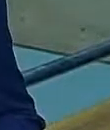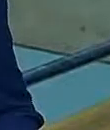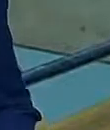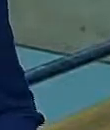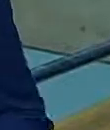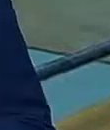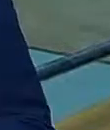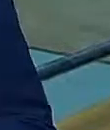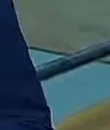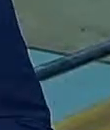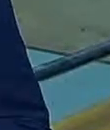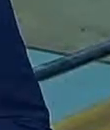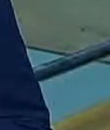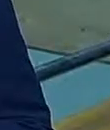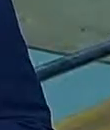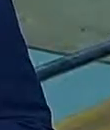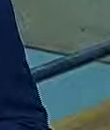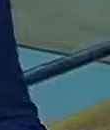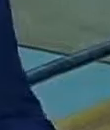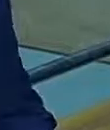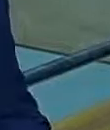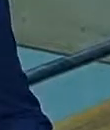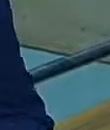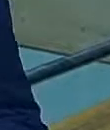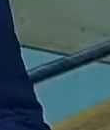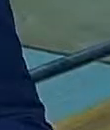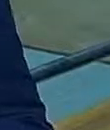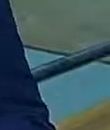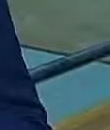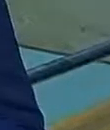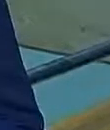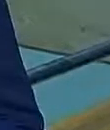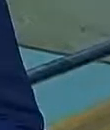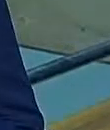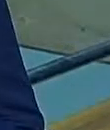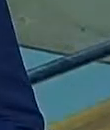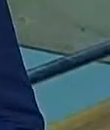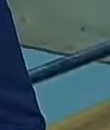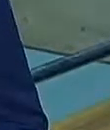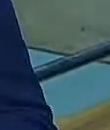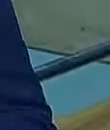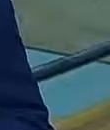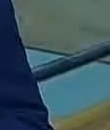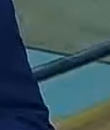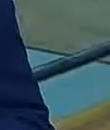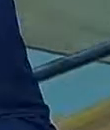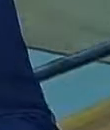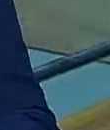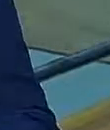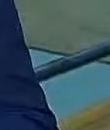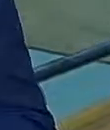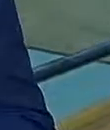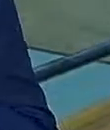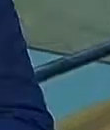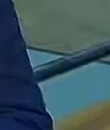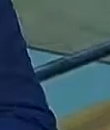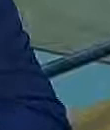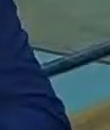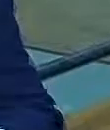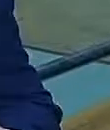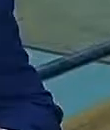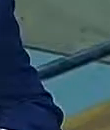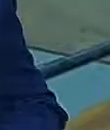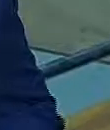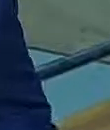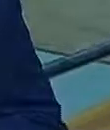sessão ordinária que aconteceu no dia 5 de agosto, terça-feira. Voltamos no próximo programa. Lembrando que você pode conferir este